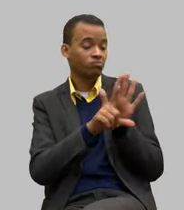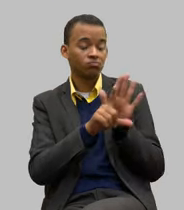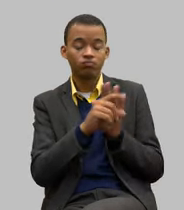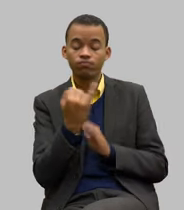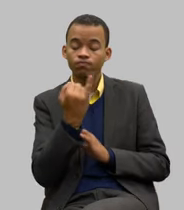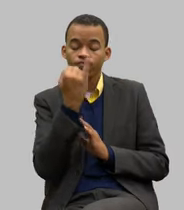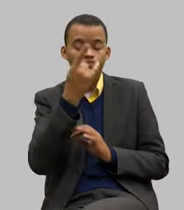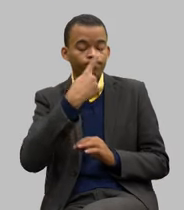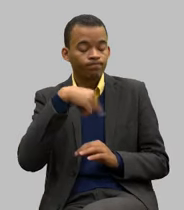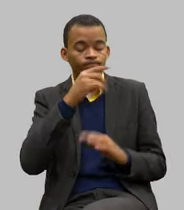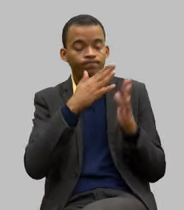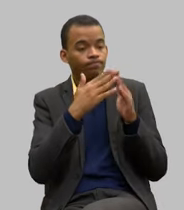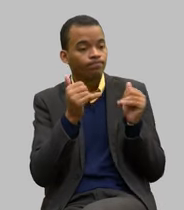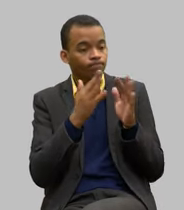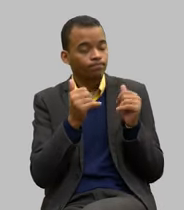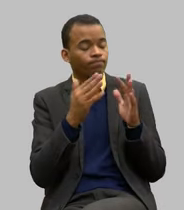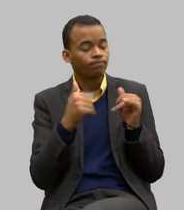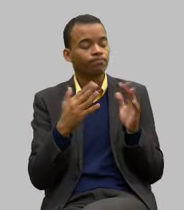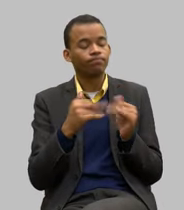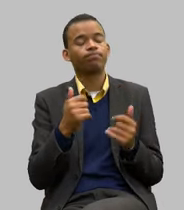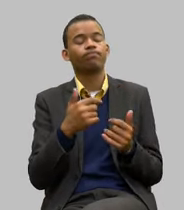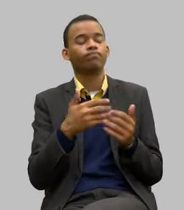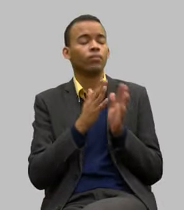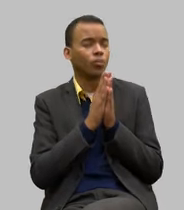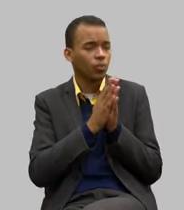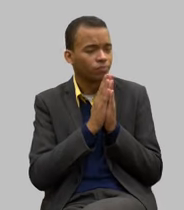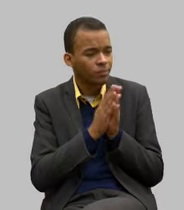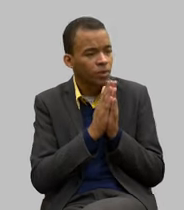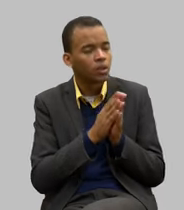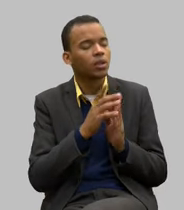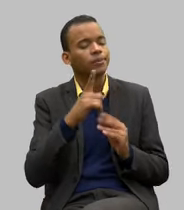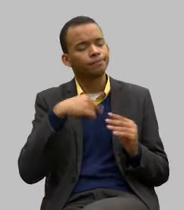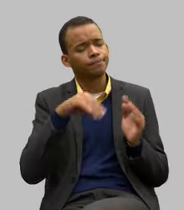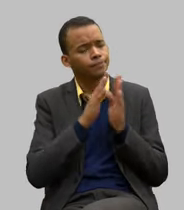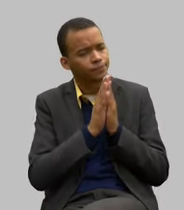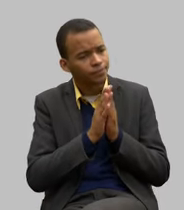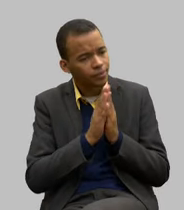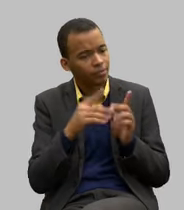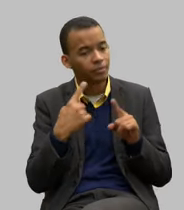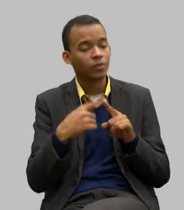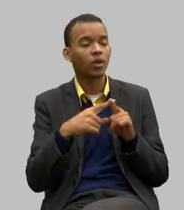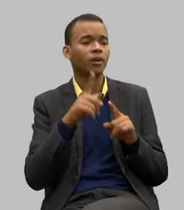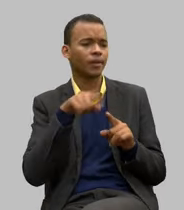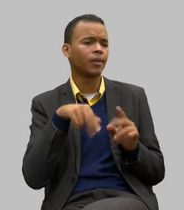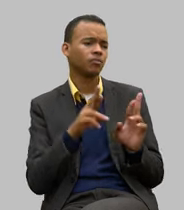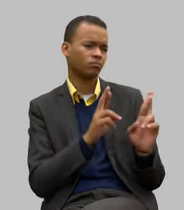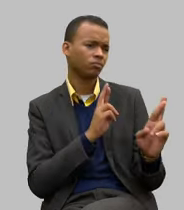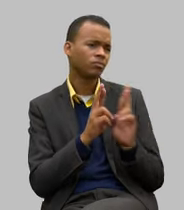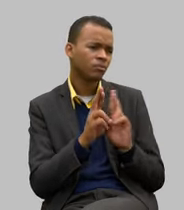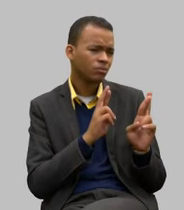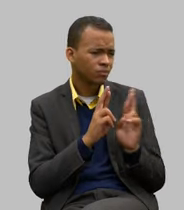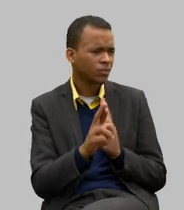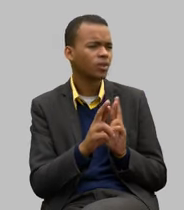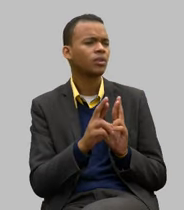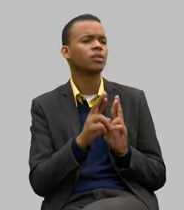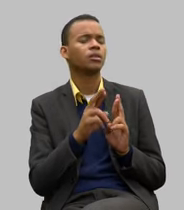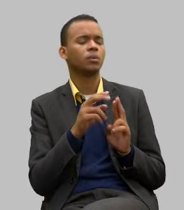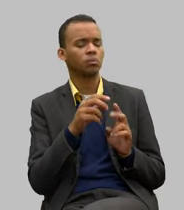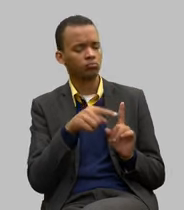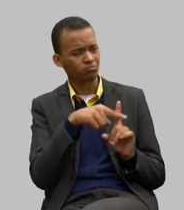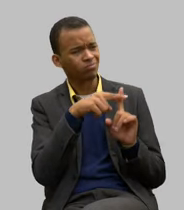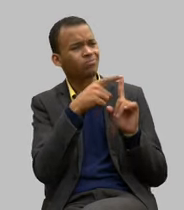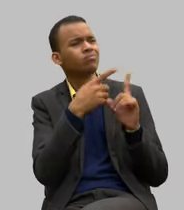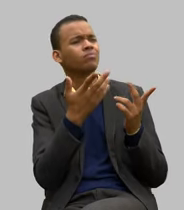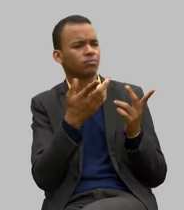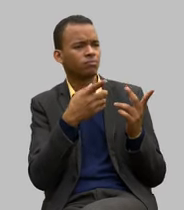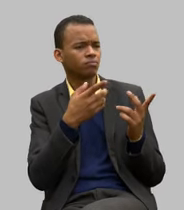gente tá fazendo é é um apelo né é um apelo porque o Senhor sabe que a relação que a gente tem com o senhor é uma relação extremamente propositiva então um